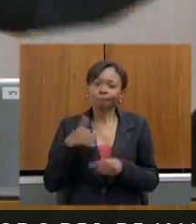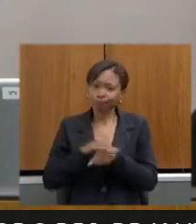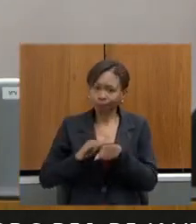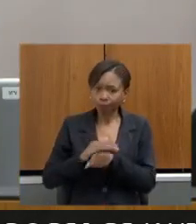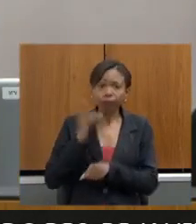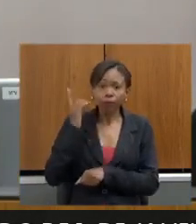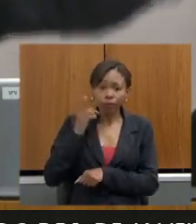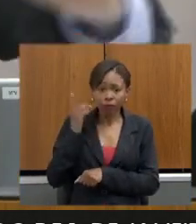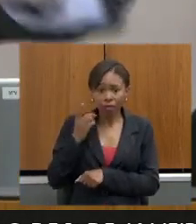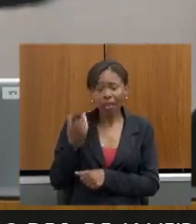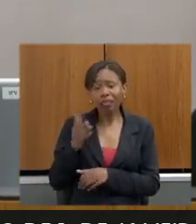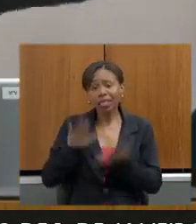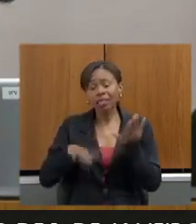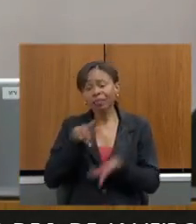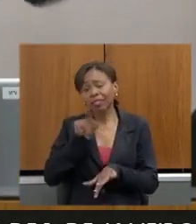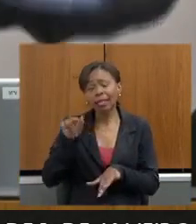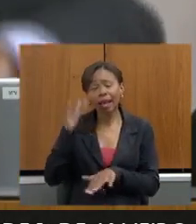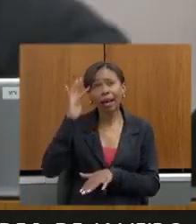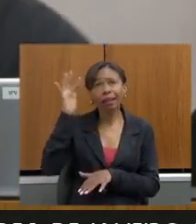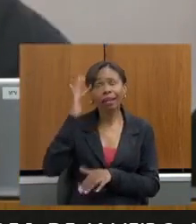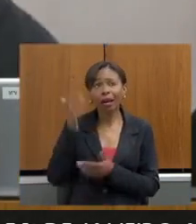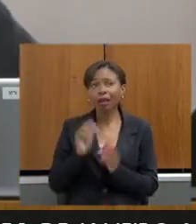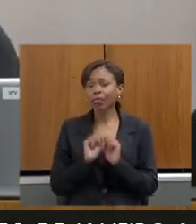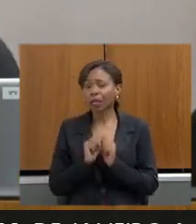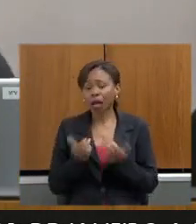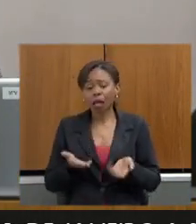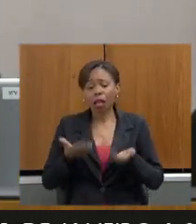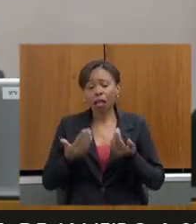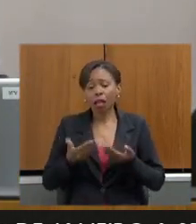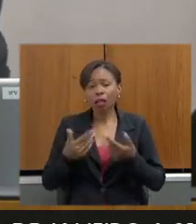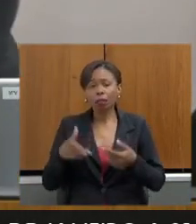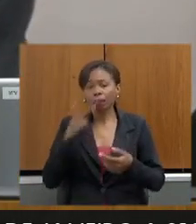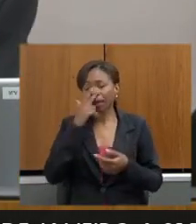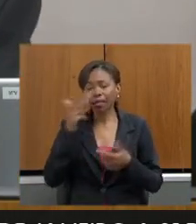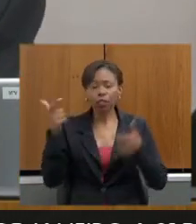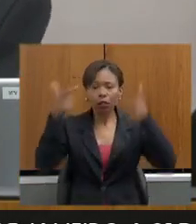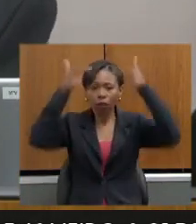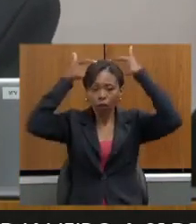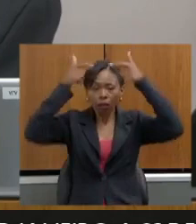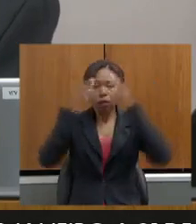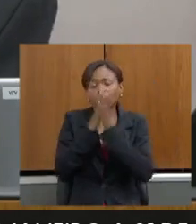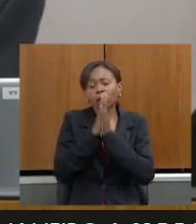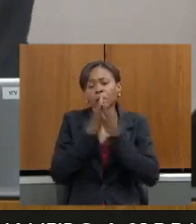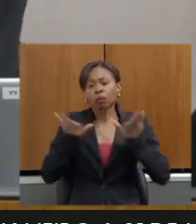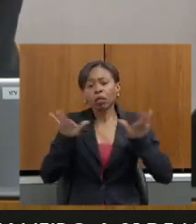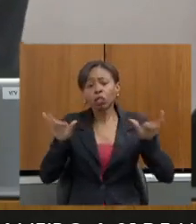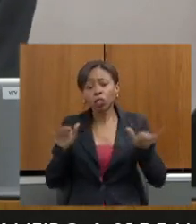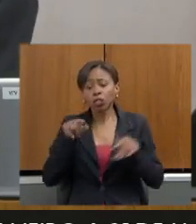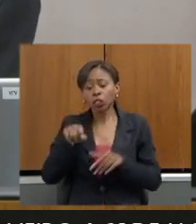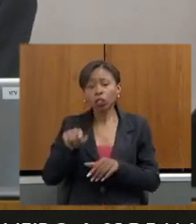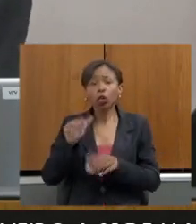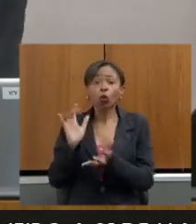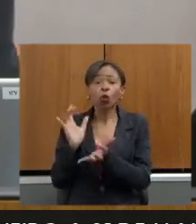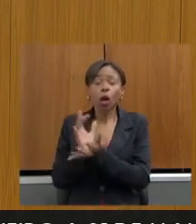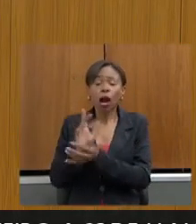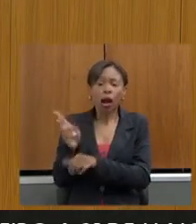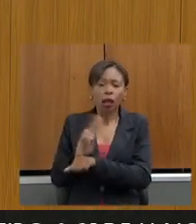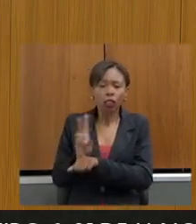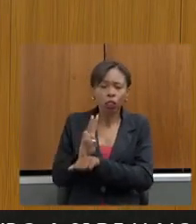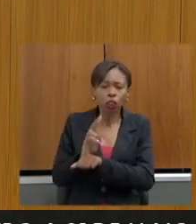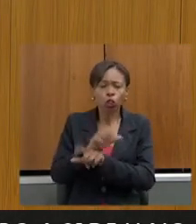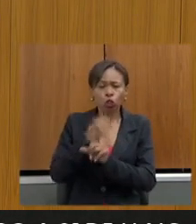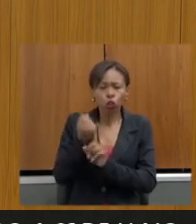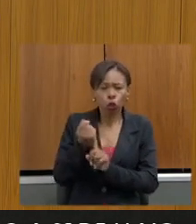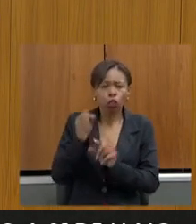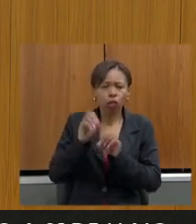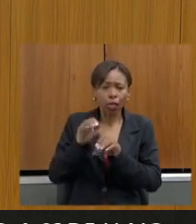que eles vão lá em desenhar asinhas e auréola de anjo deles e o que os ossos a gente só o curativo de demora eles o